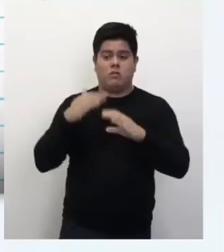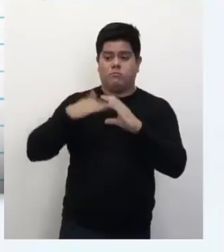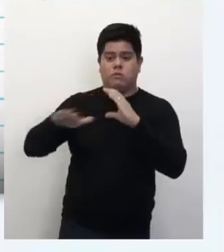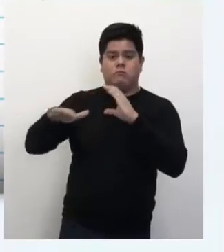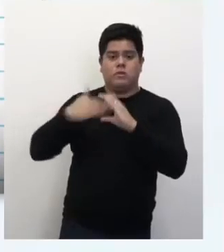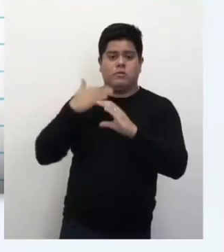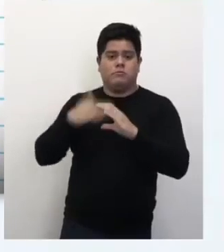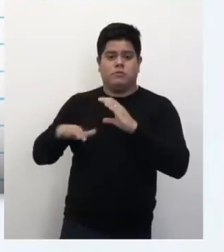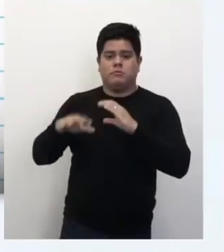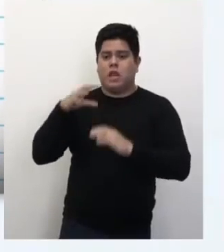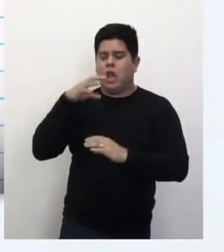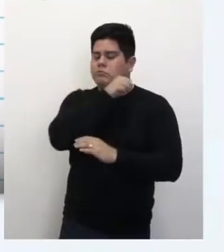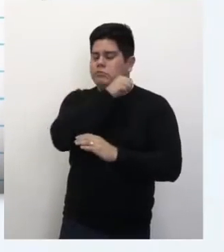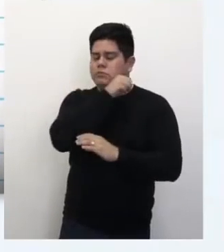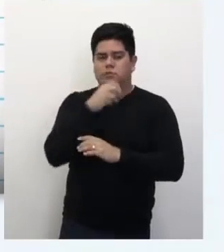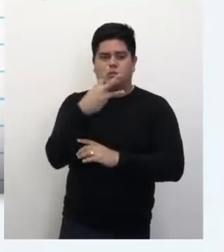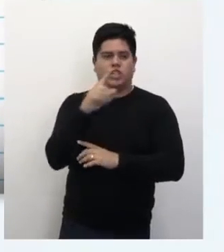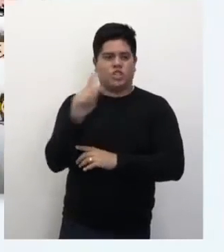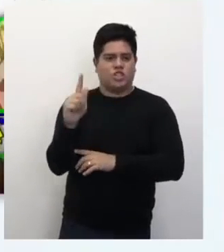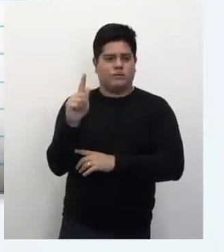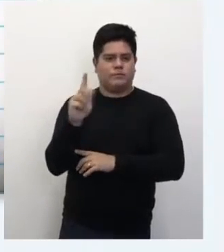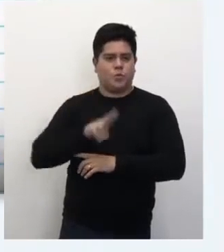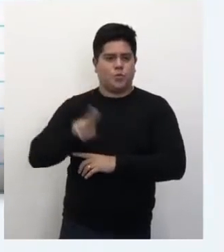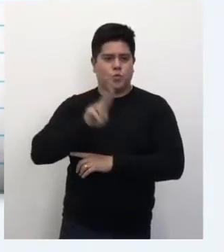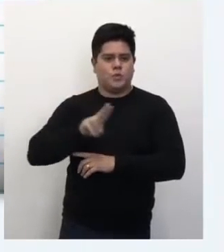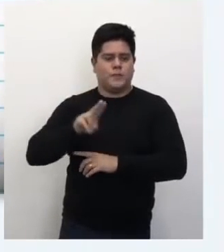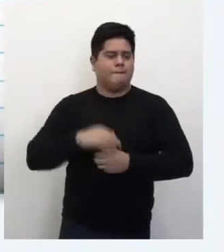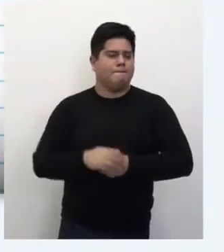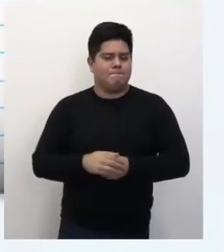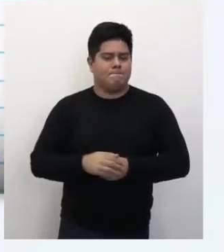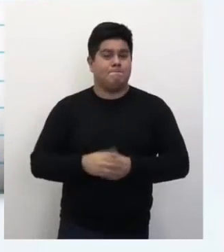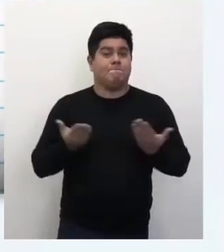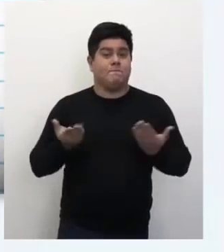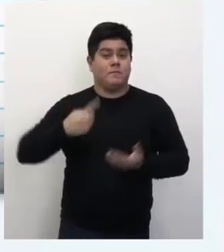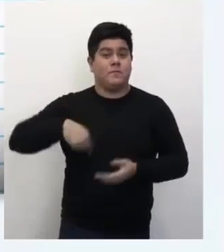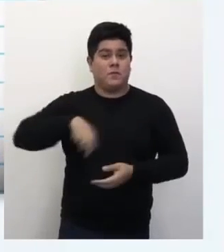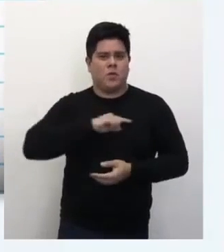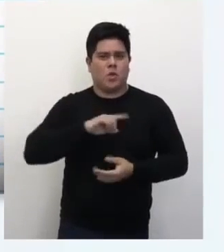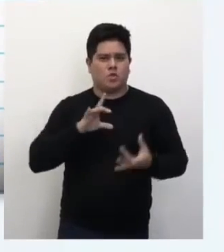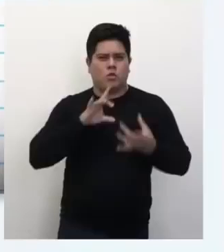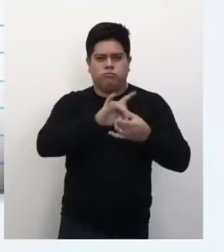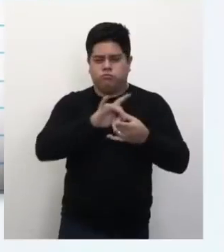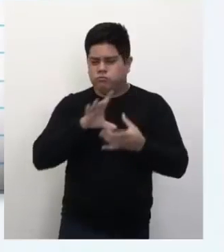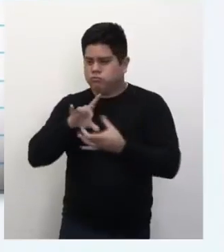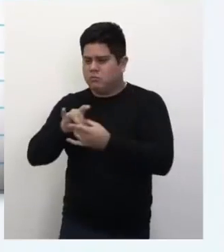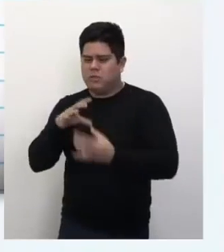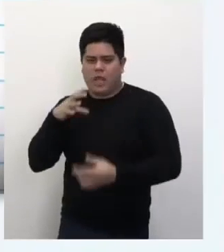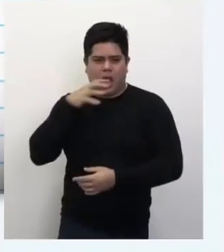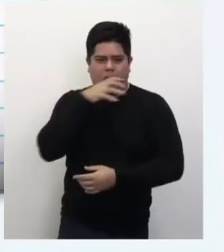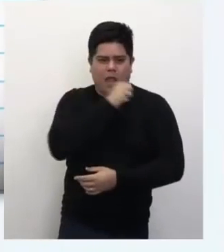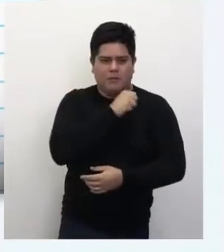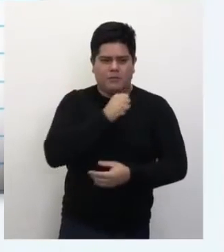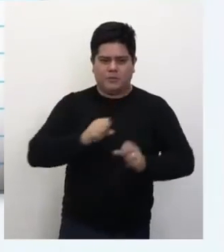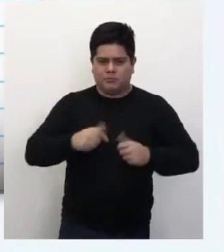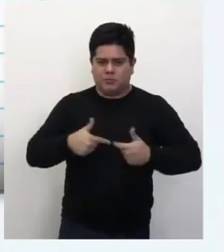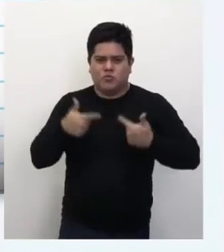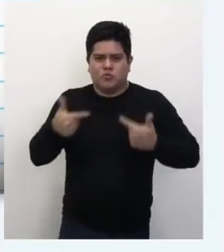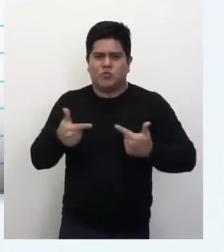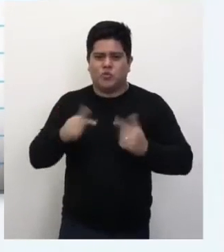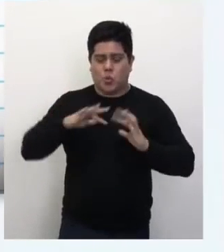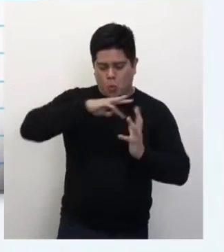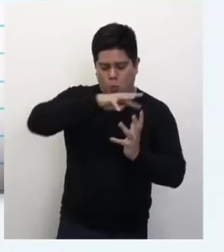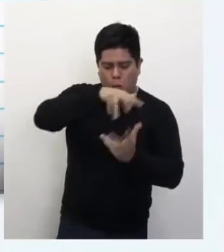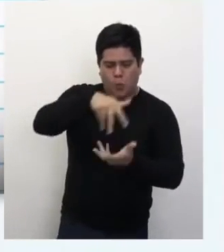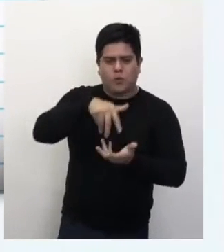na velocidade da cobertura 3G. Estamos cada vez mais conectados para agir e criar um mundo sustentável